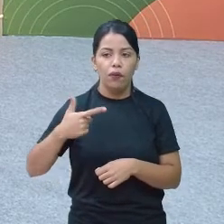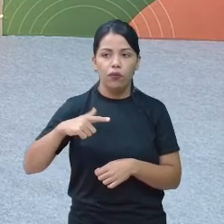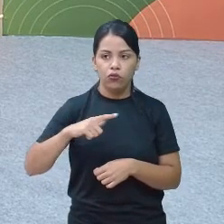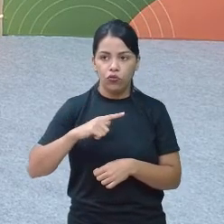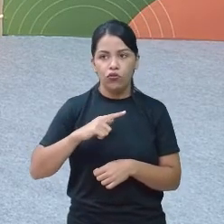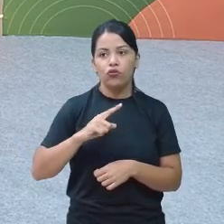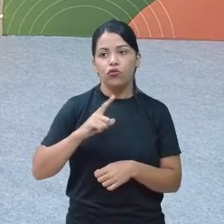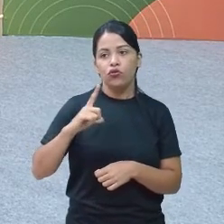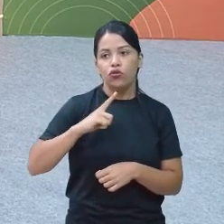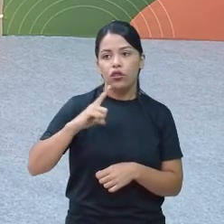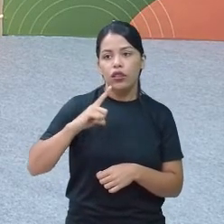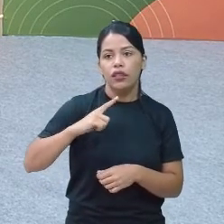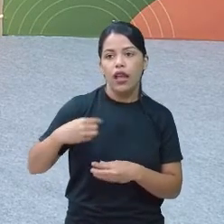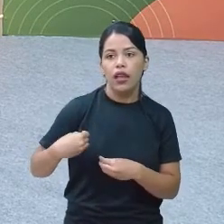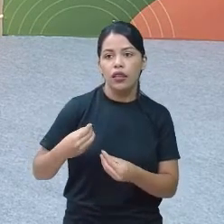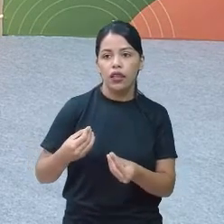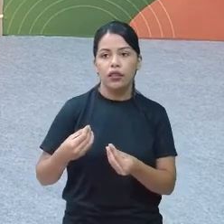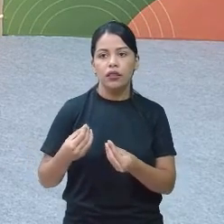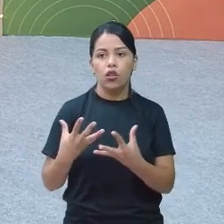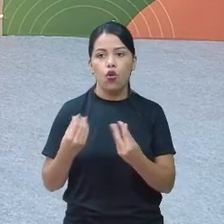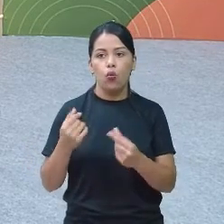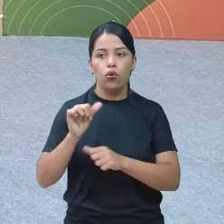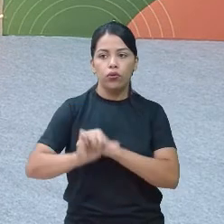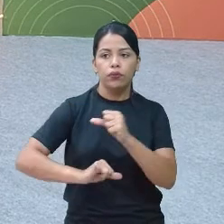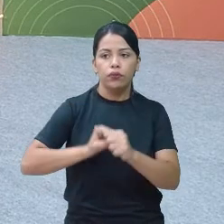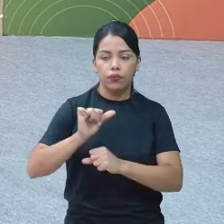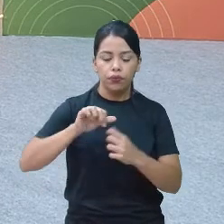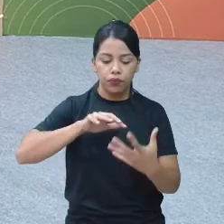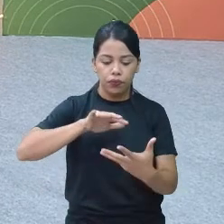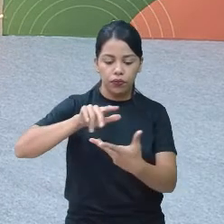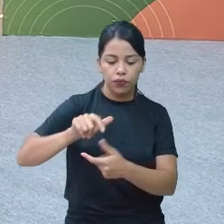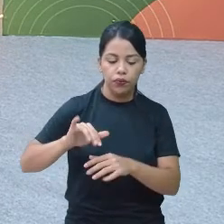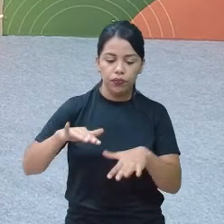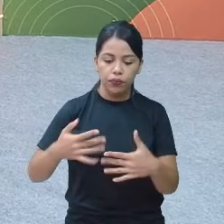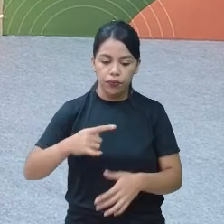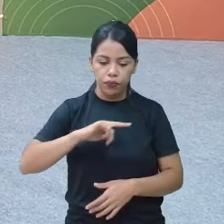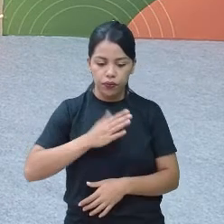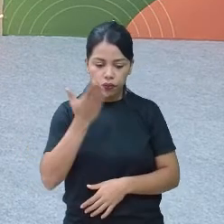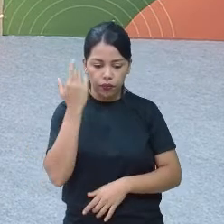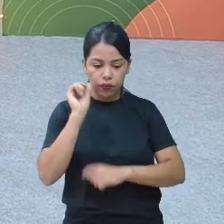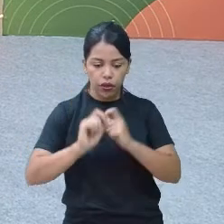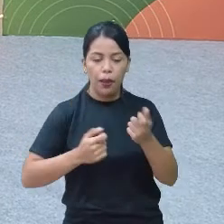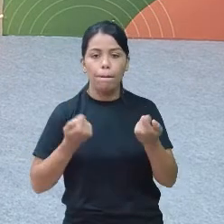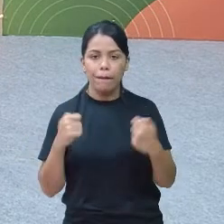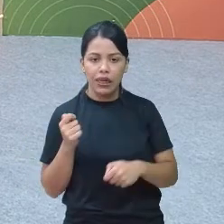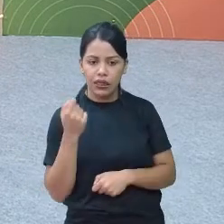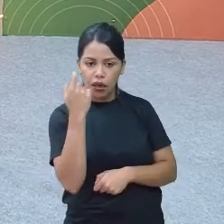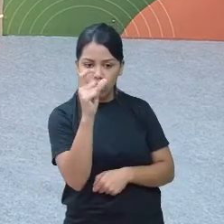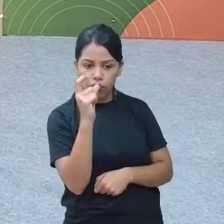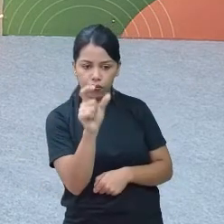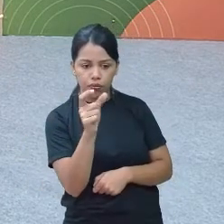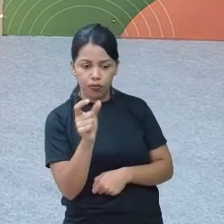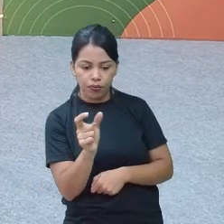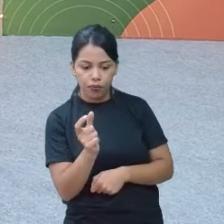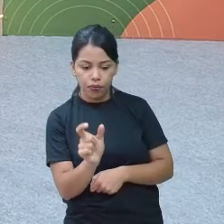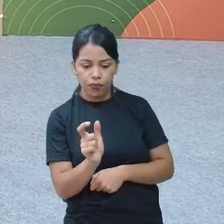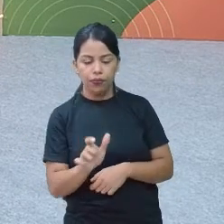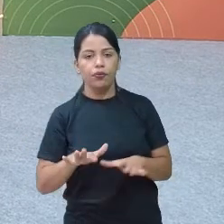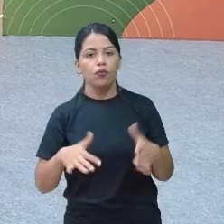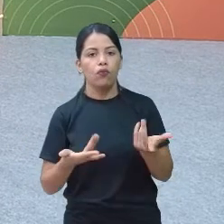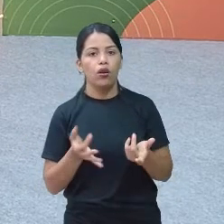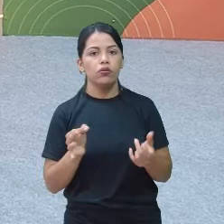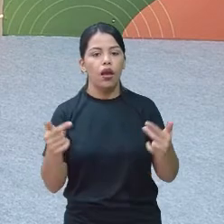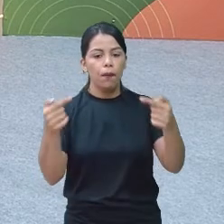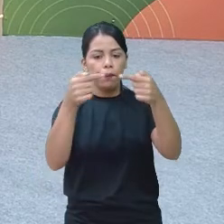informação que faça essa ligação entre o primeiro termo com o resto da oração. Então, vamos ver qual combinação se